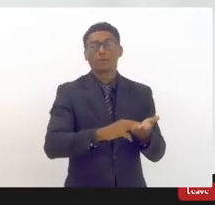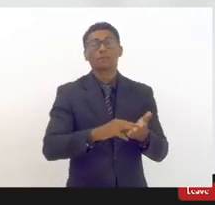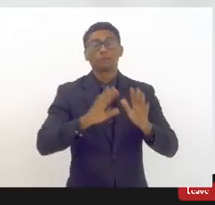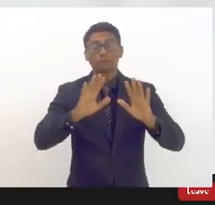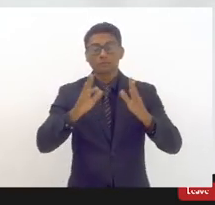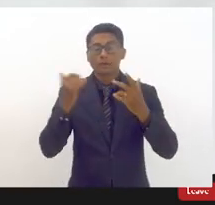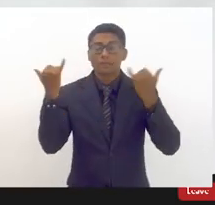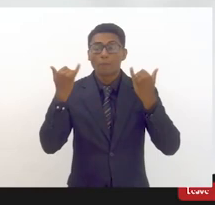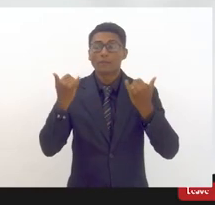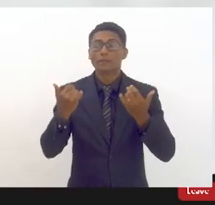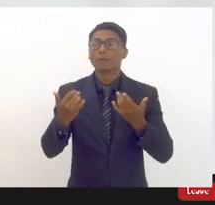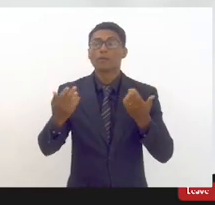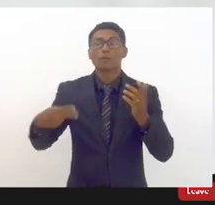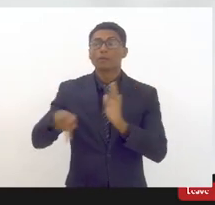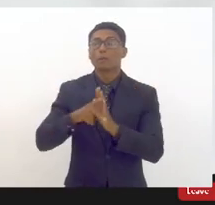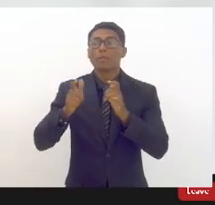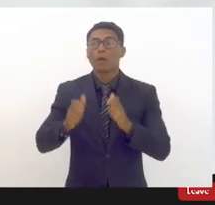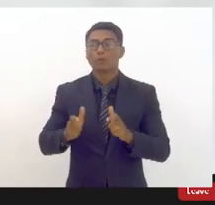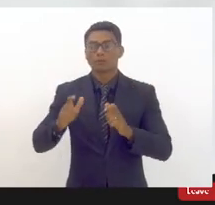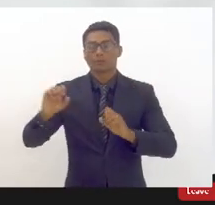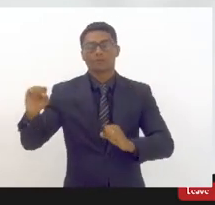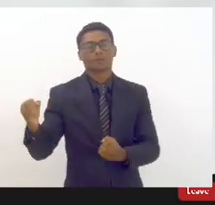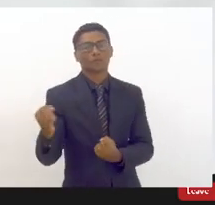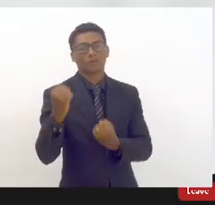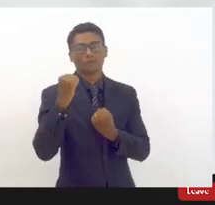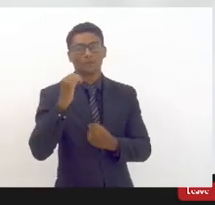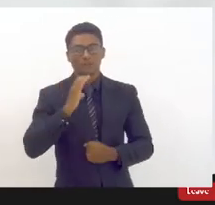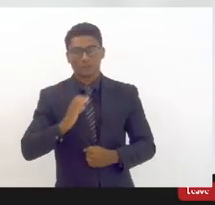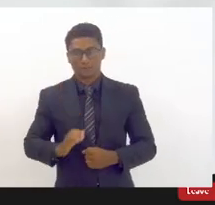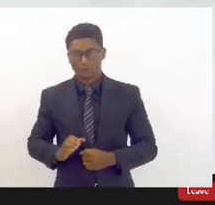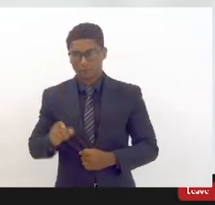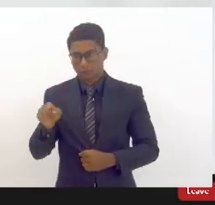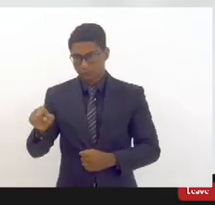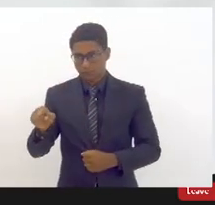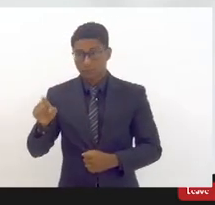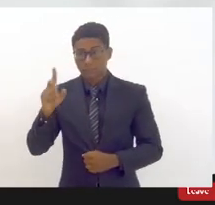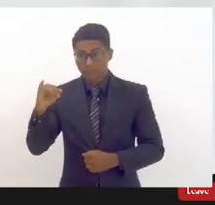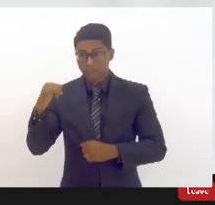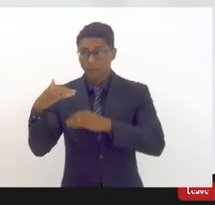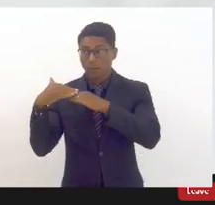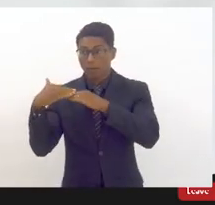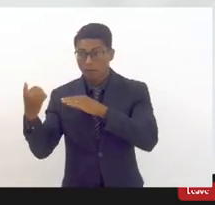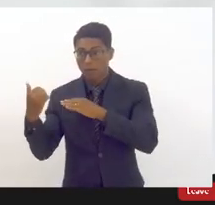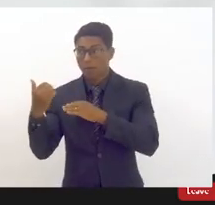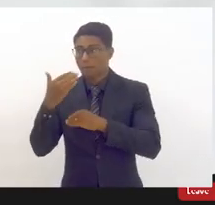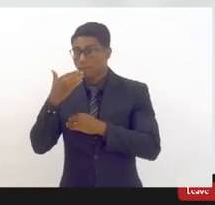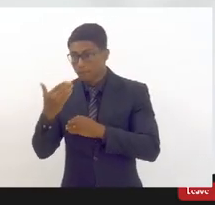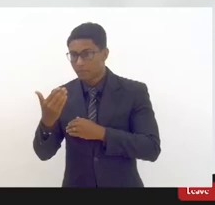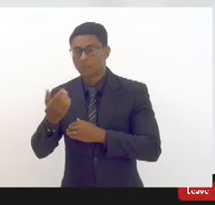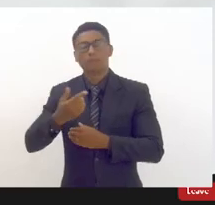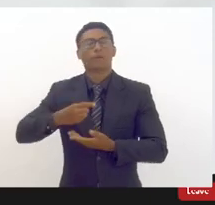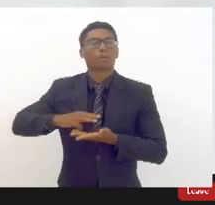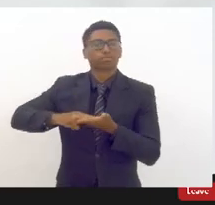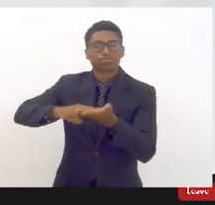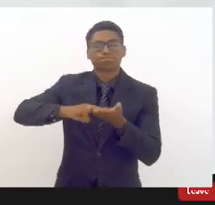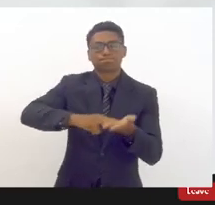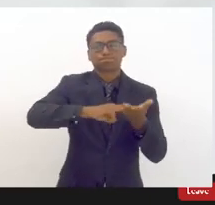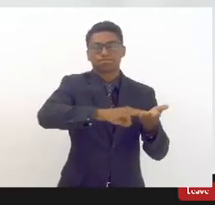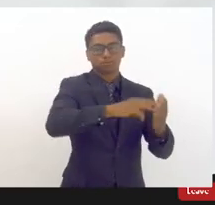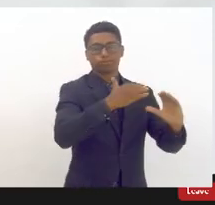para o envio da mensagem. Né, a gente vai começar esse teste inicial,